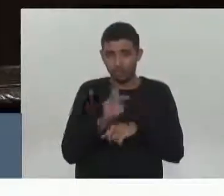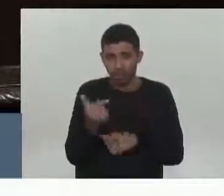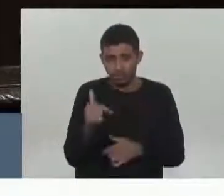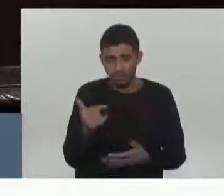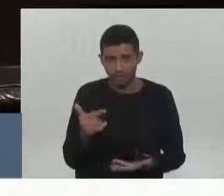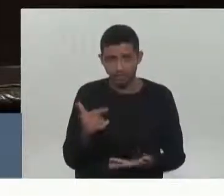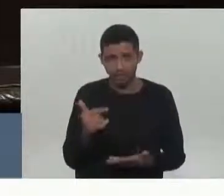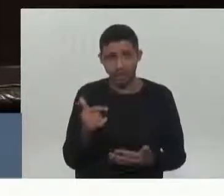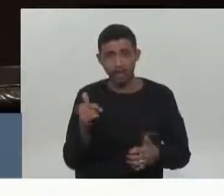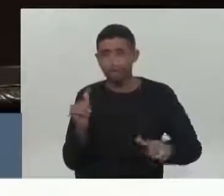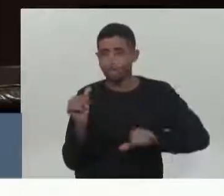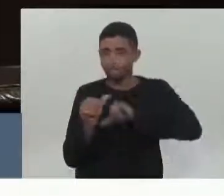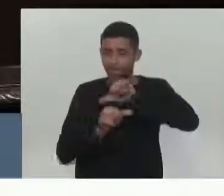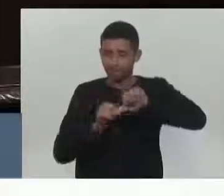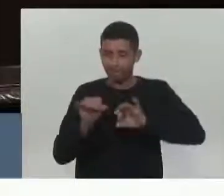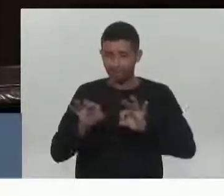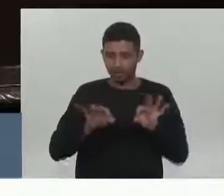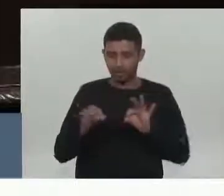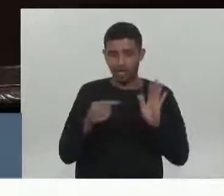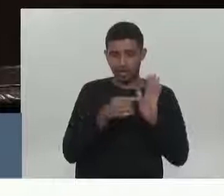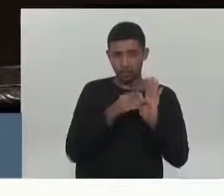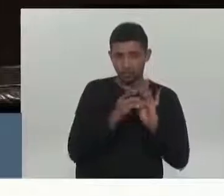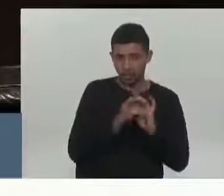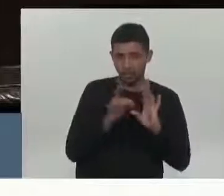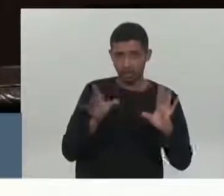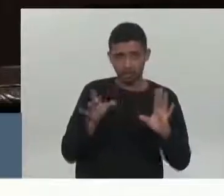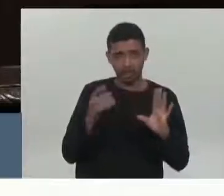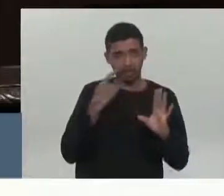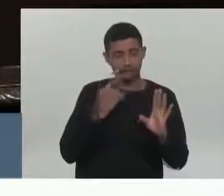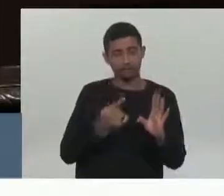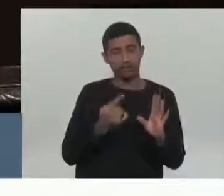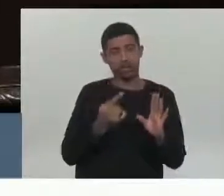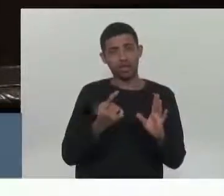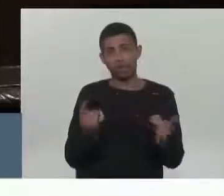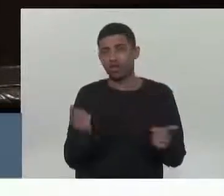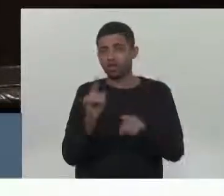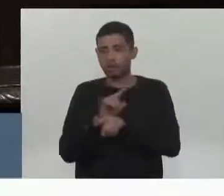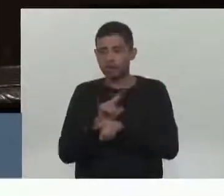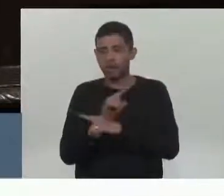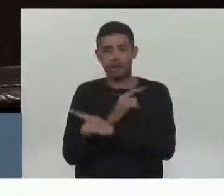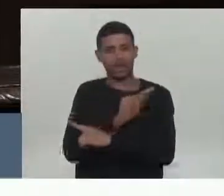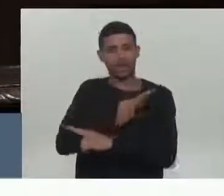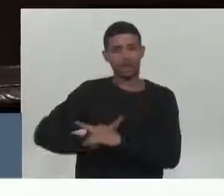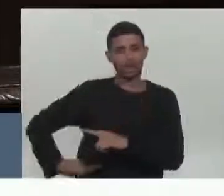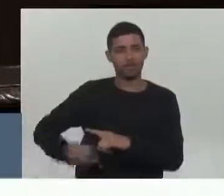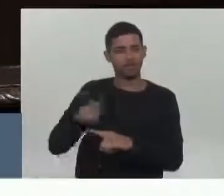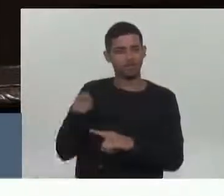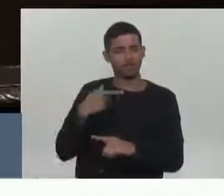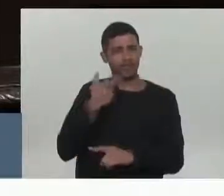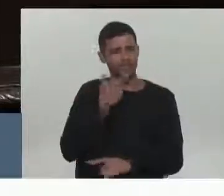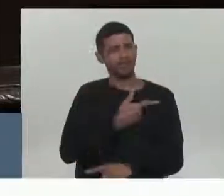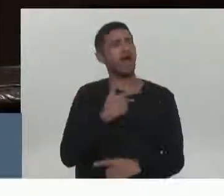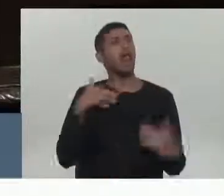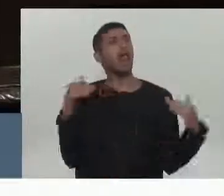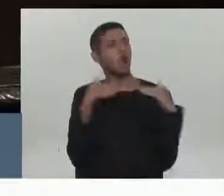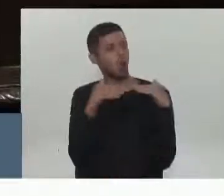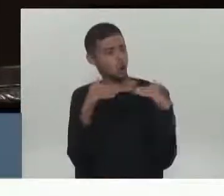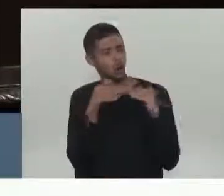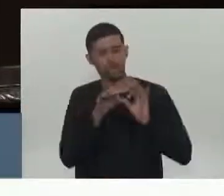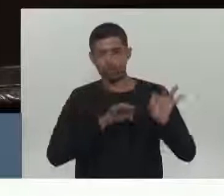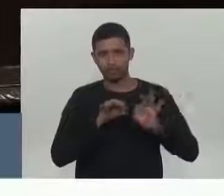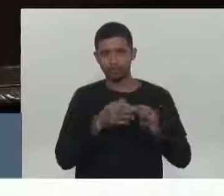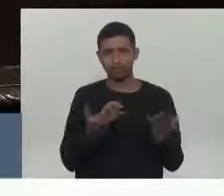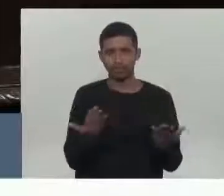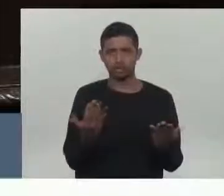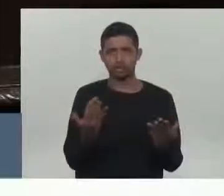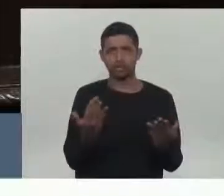Ao transformar o projeto em autorizativo, pelo contrário, o governo acena a Vossa Excelência que concorda com o projeto.